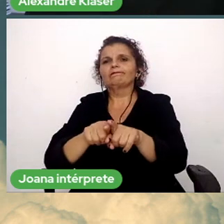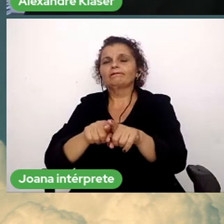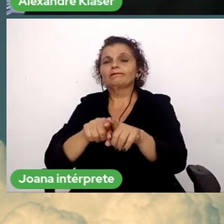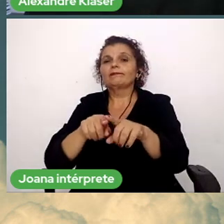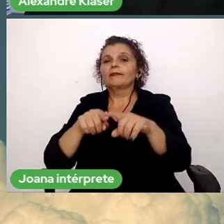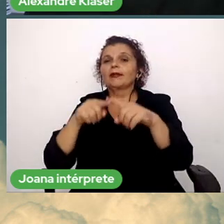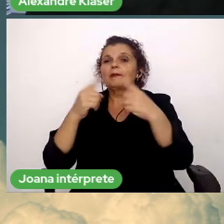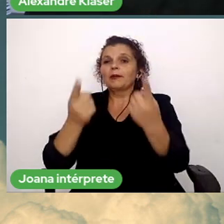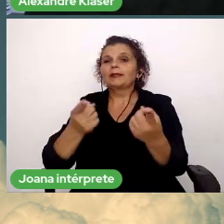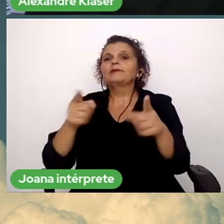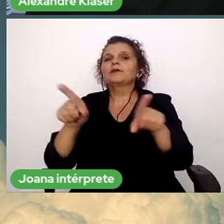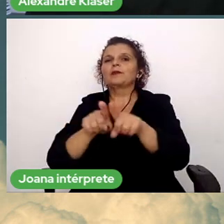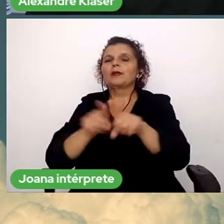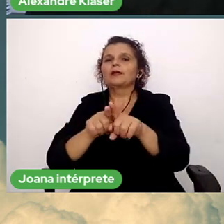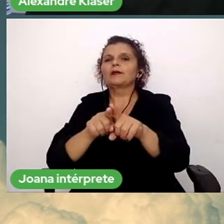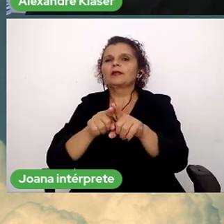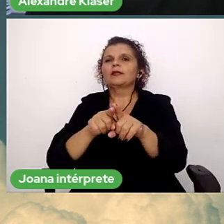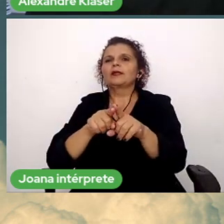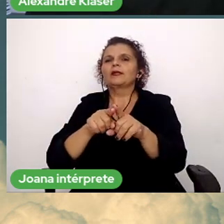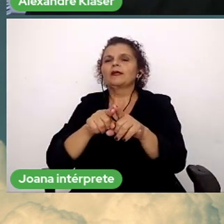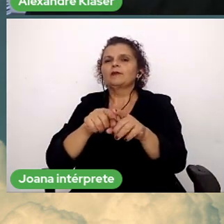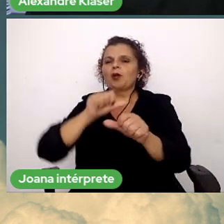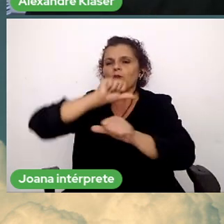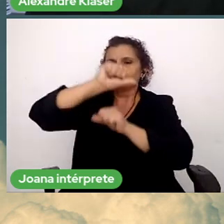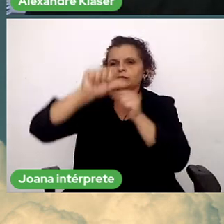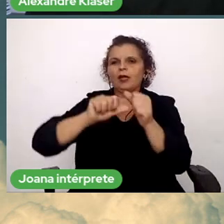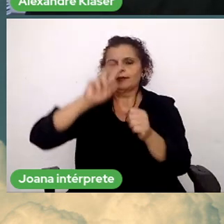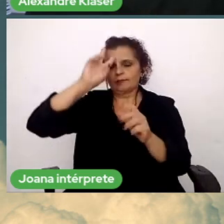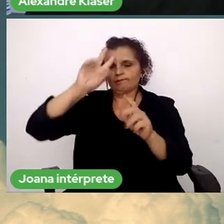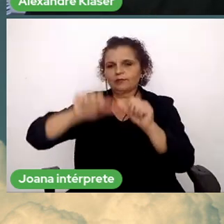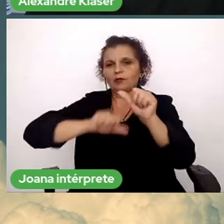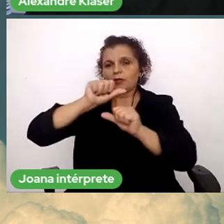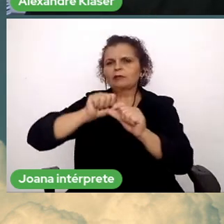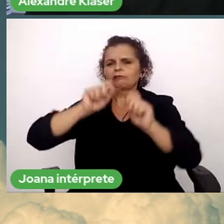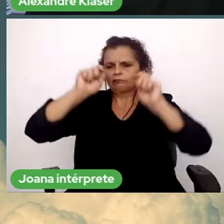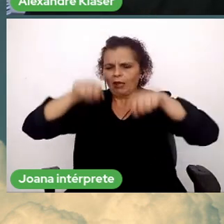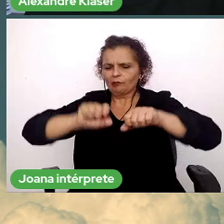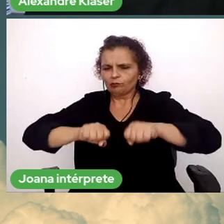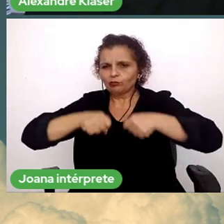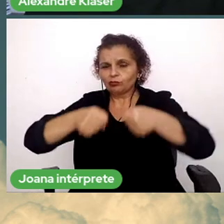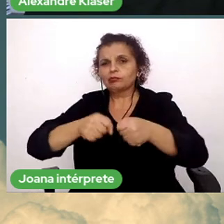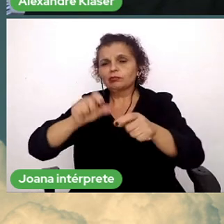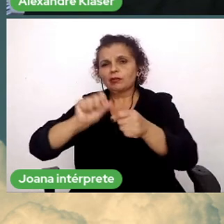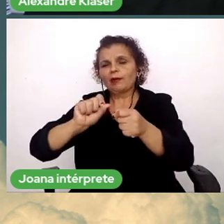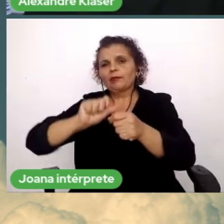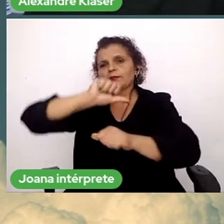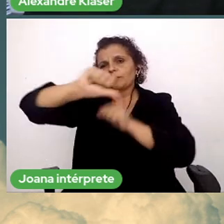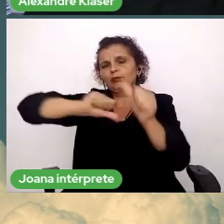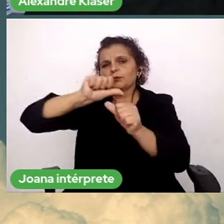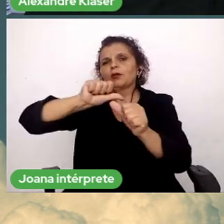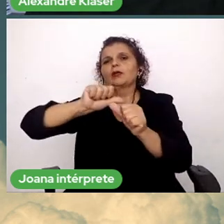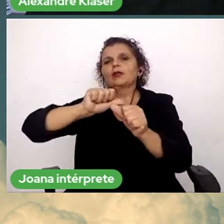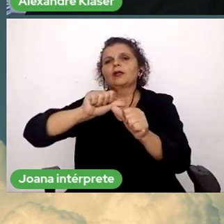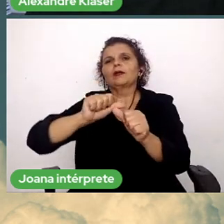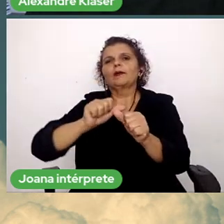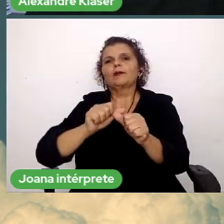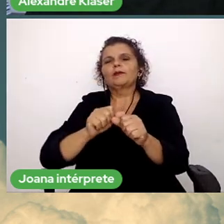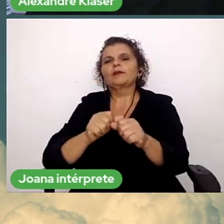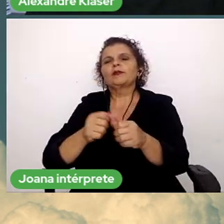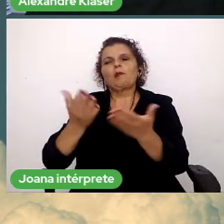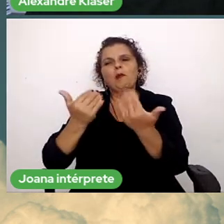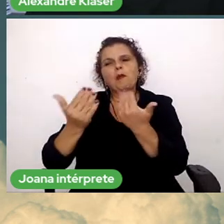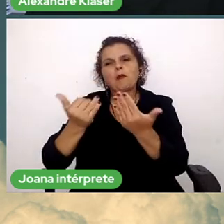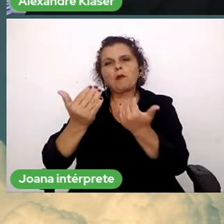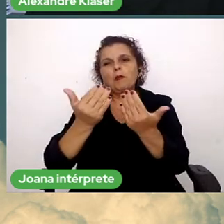preciso também, a famosa palavra resiliência, é preciso muito estar convencido de que aquilo é uma direção e é preciso entender que é preciso ter muita conversa. A gestão de mudança